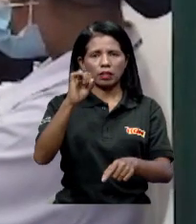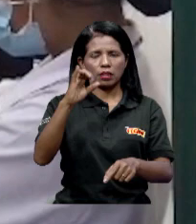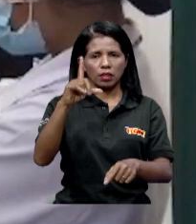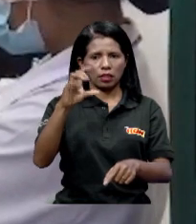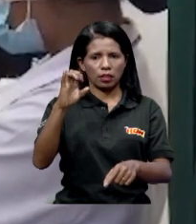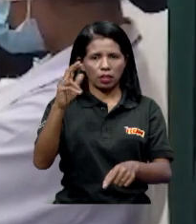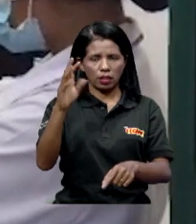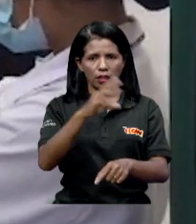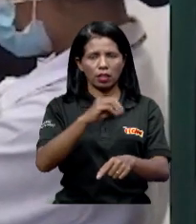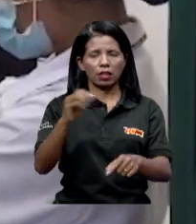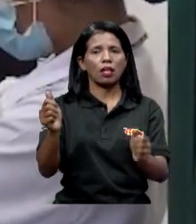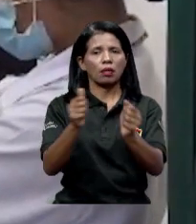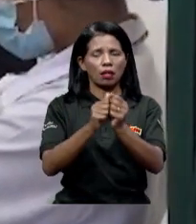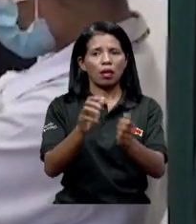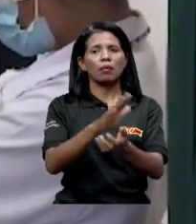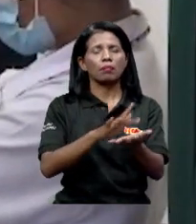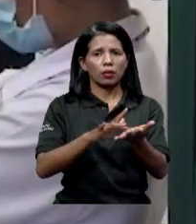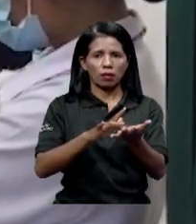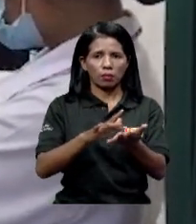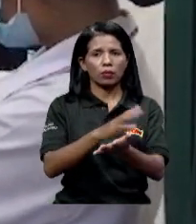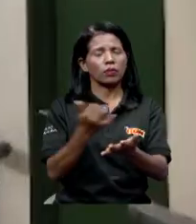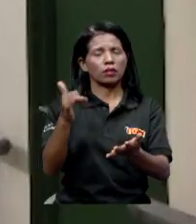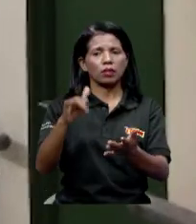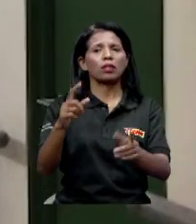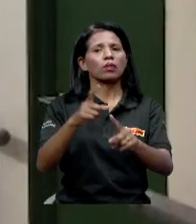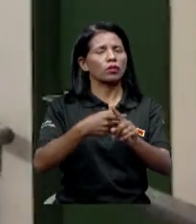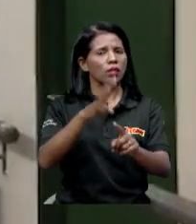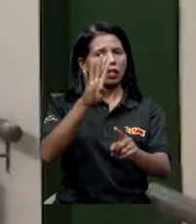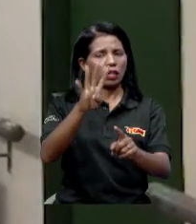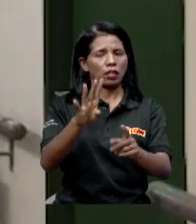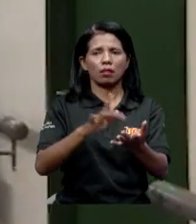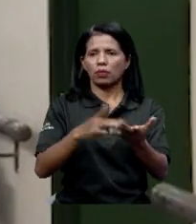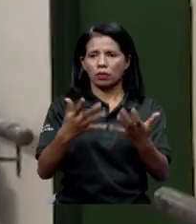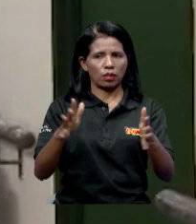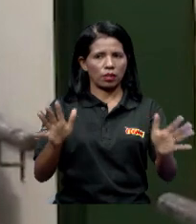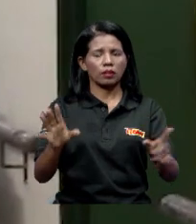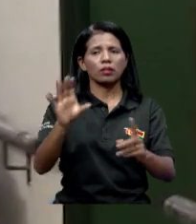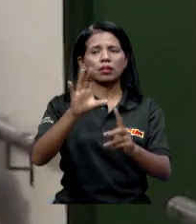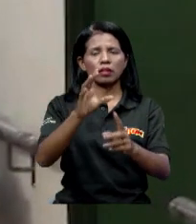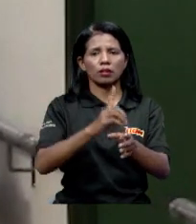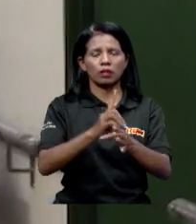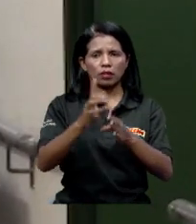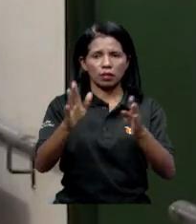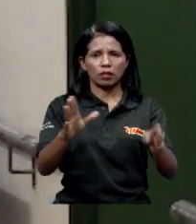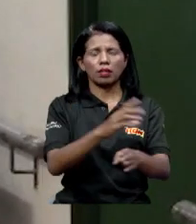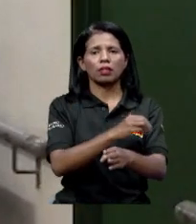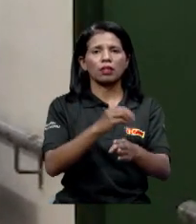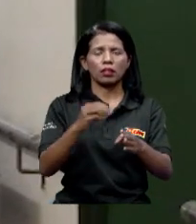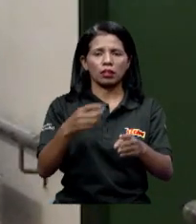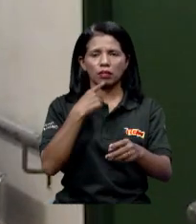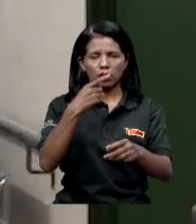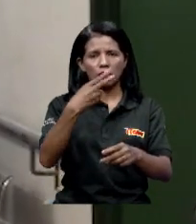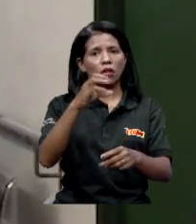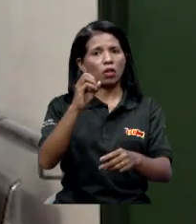hidrocortison no mosca nula sira stock out durante fulan hatonan. Chefe departamento sala emergência no ambulatório Horex